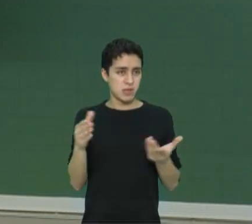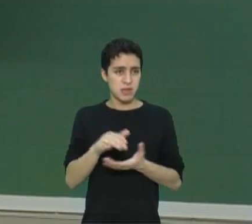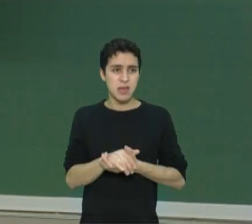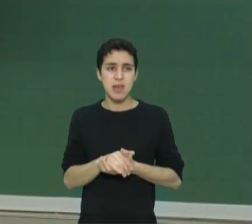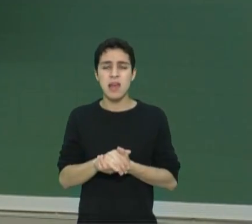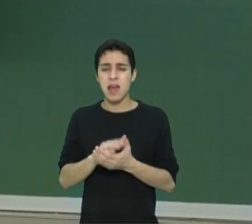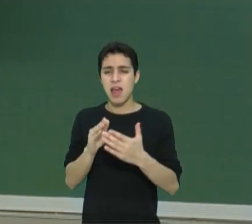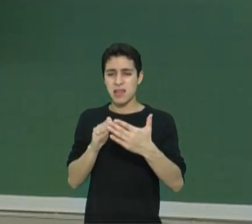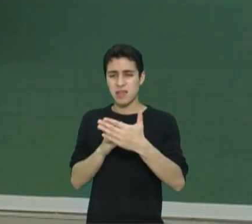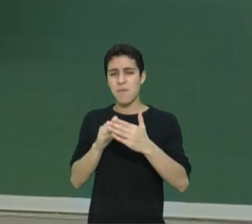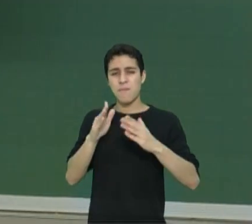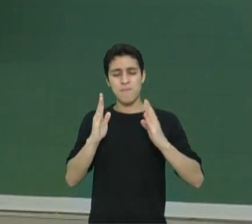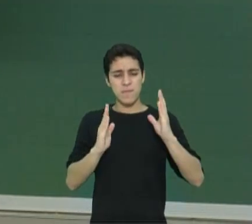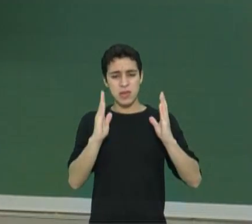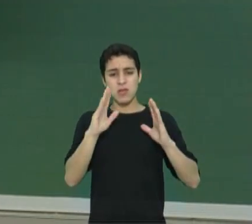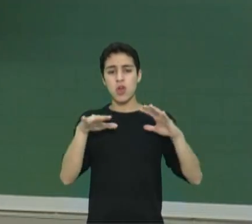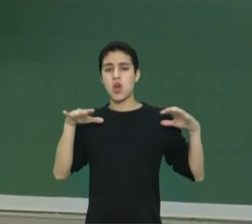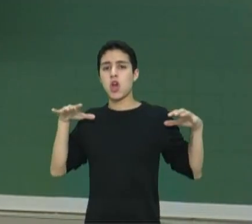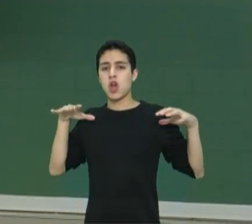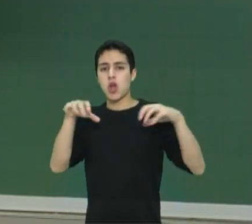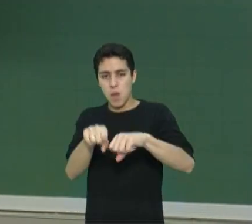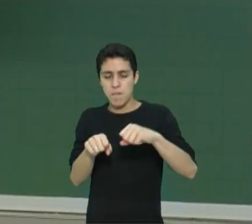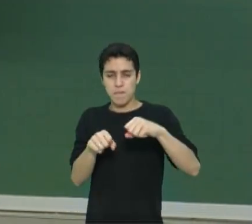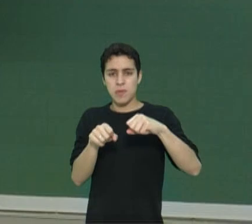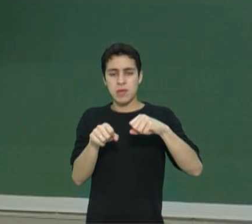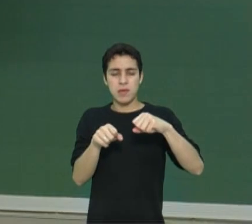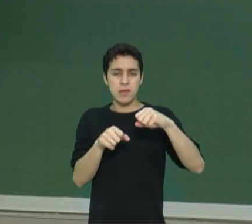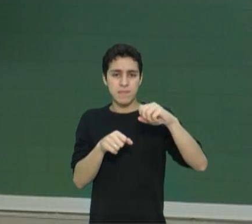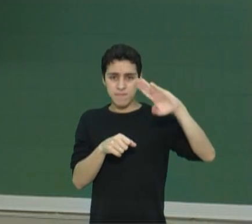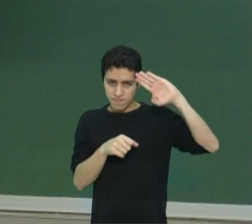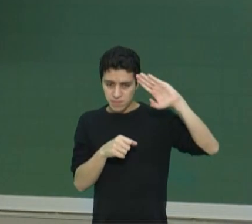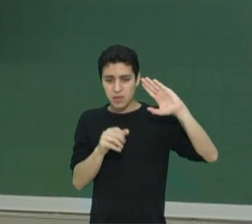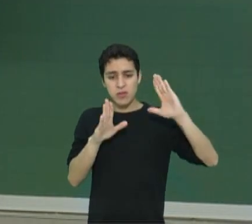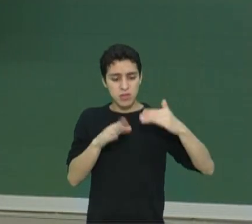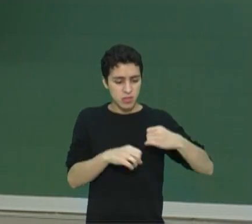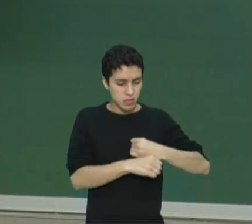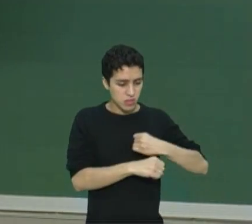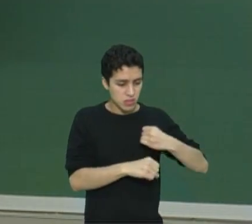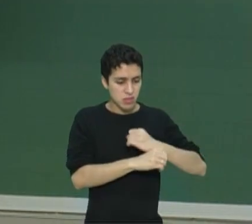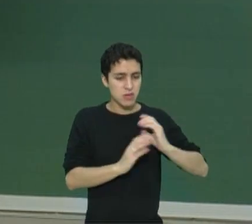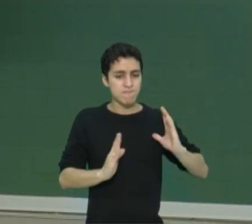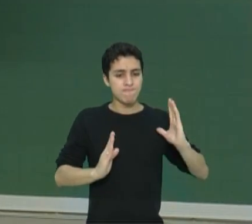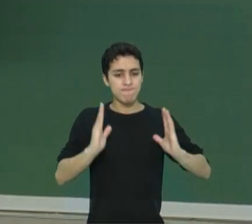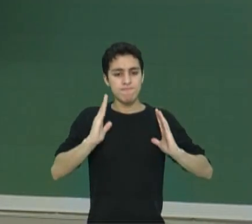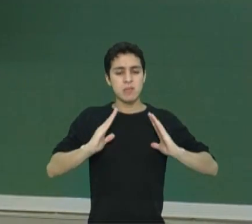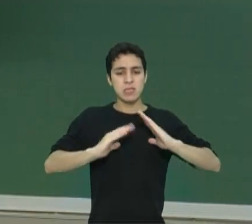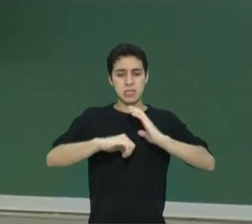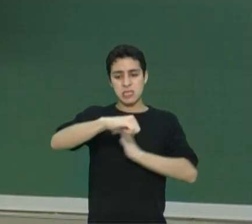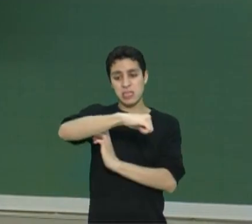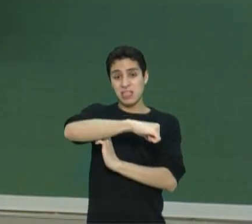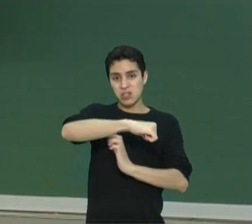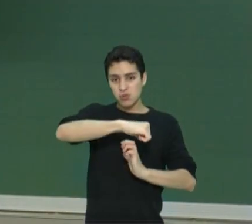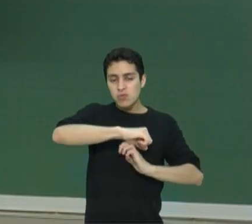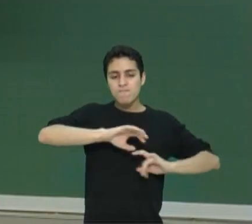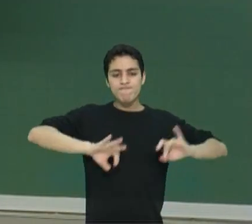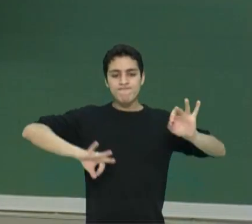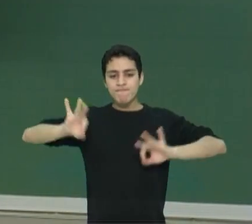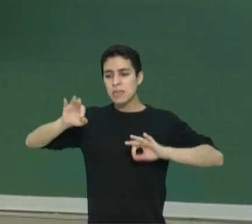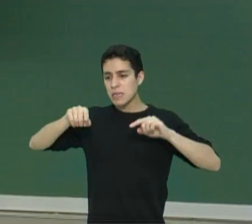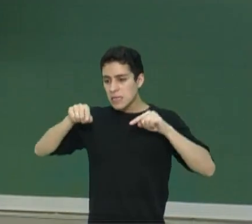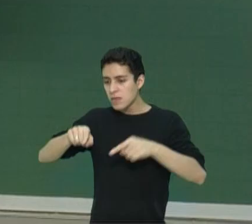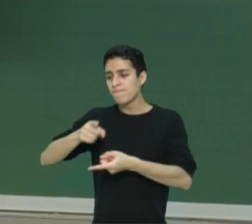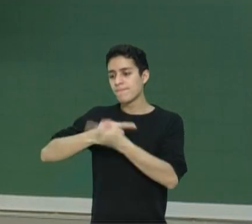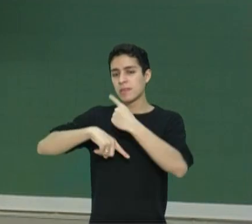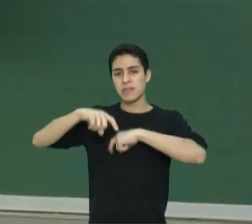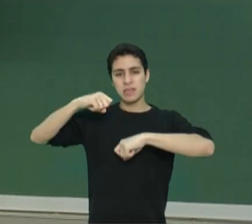aqui do golpe militar foi construído foram construídas muitas obras e infraestrutura durante o governo militar né Isso aqui é ser o